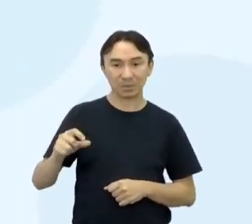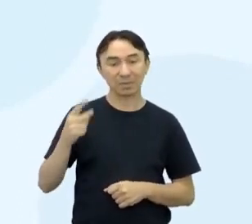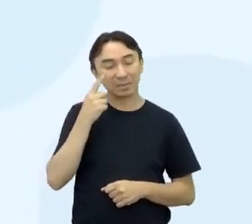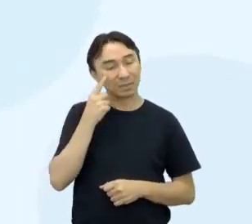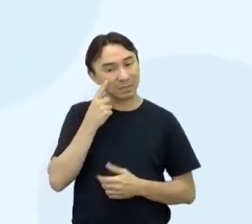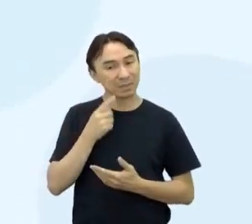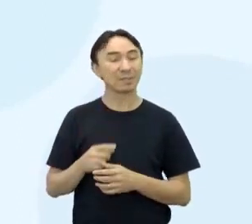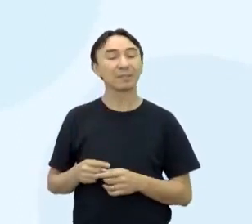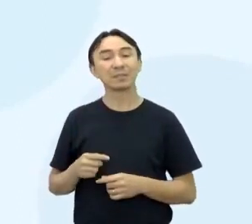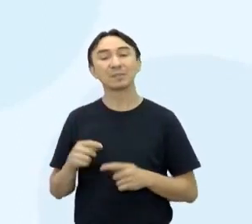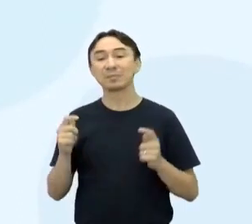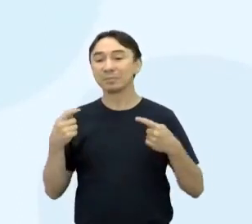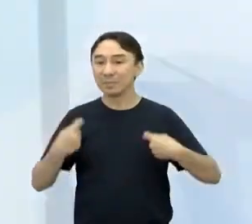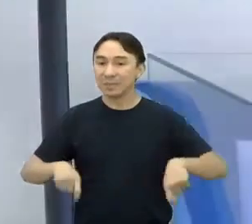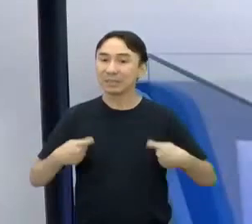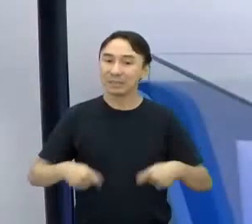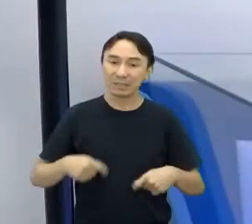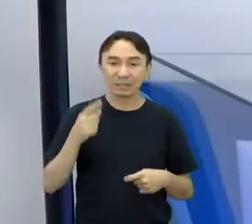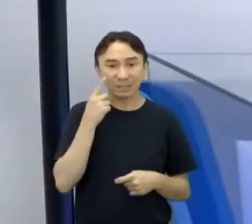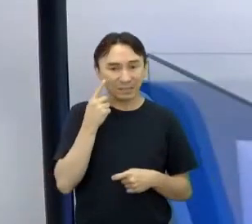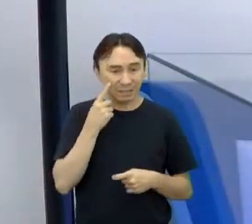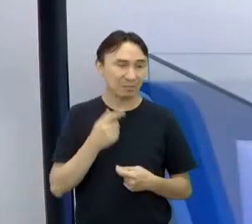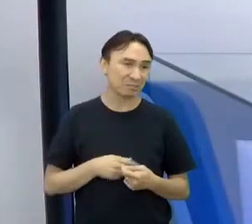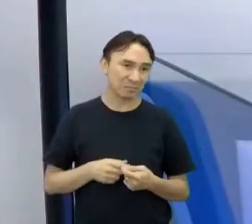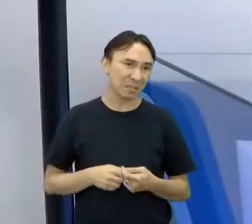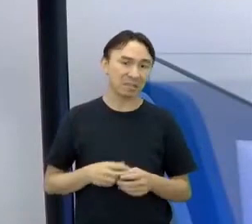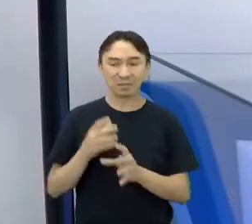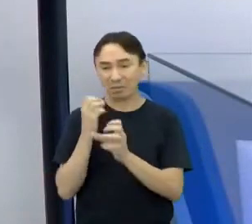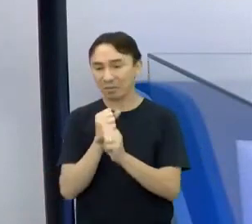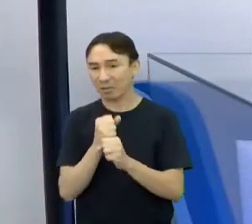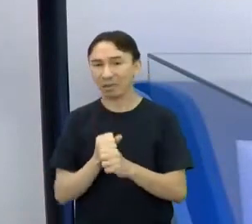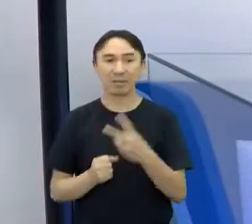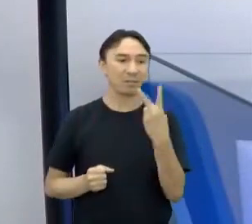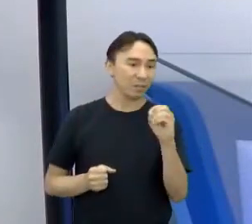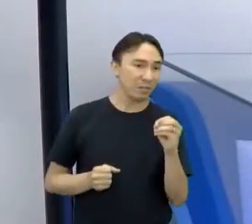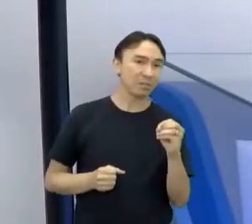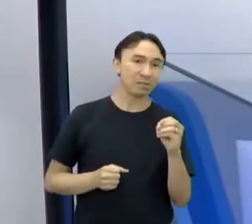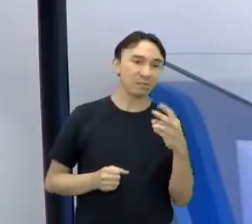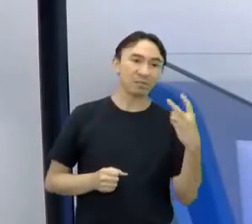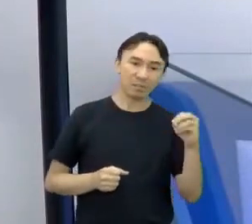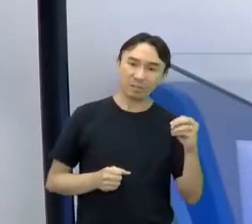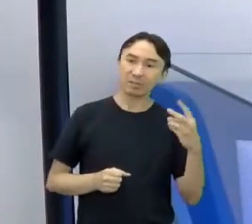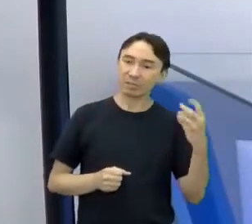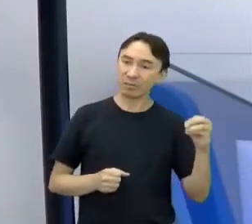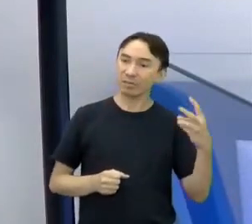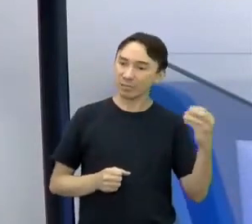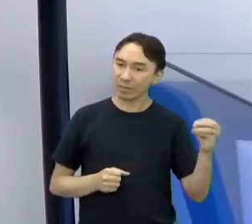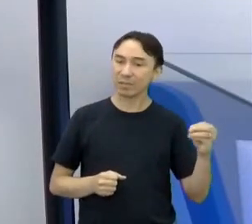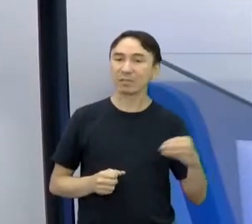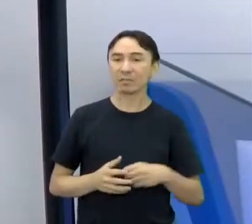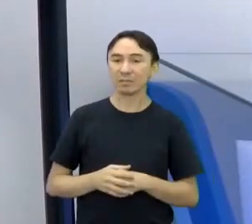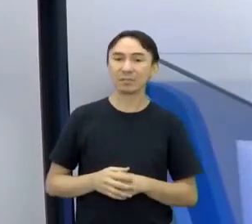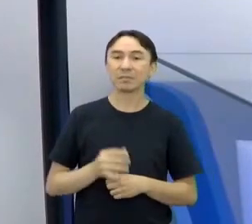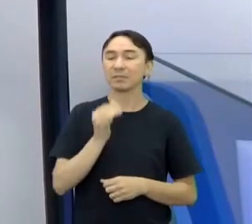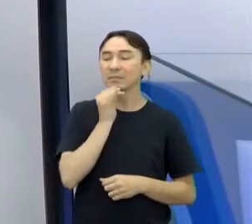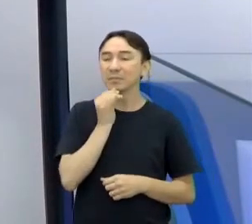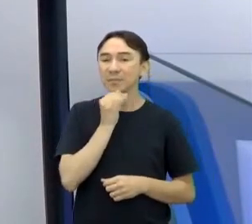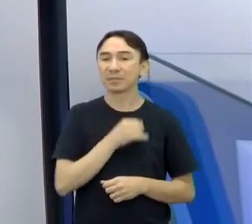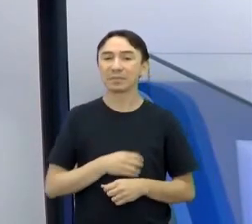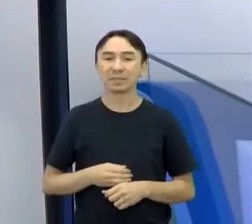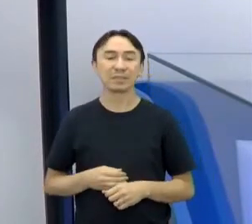calcular o espaço total. Você pode calcular de 20 em 20, considerando 20, né? Por exemplo, se você considerar de